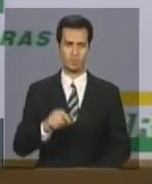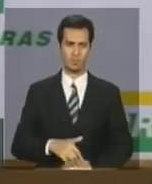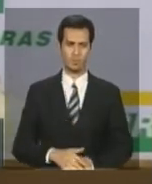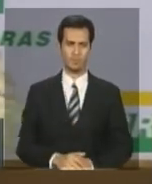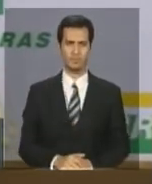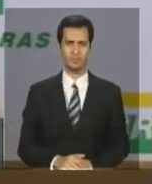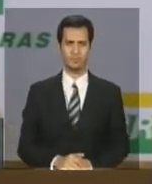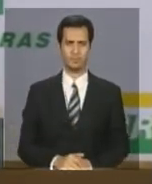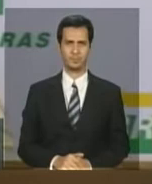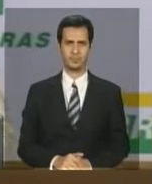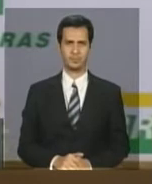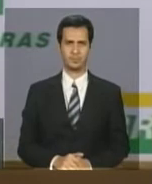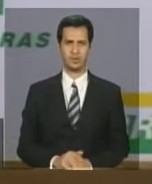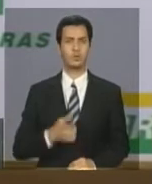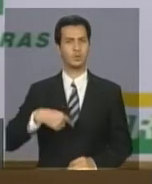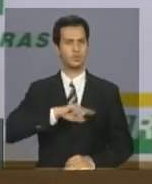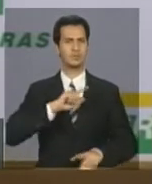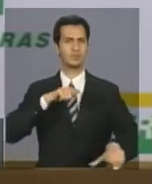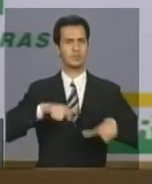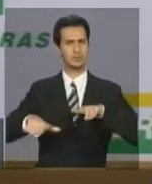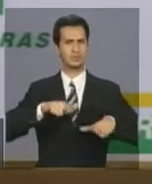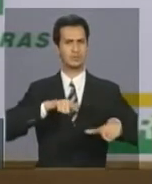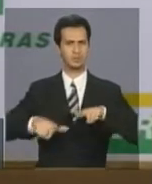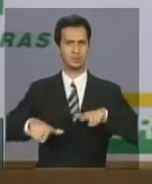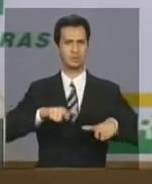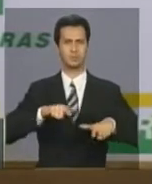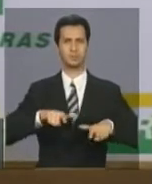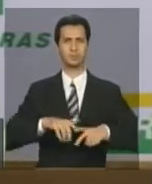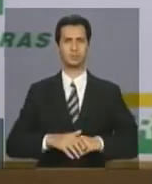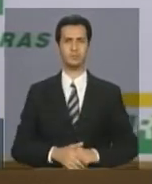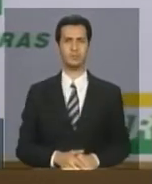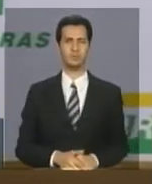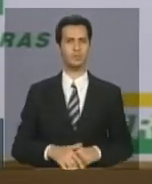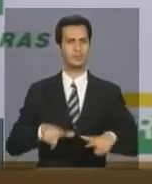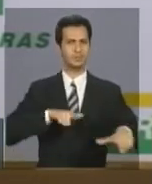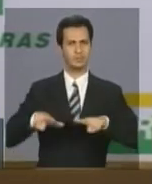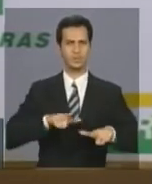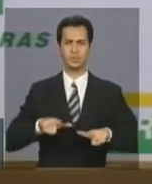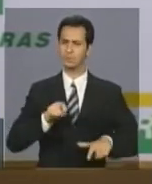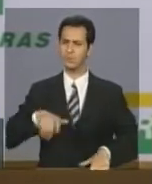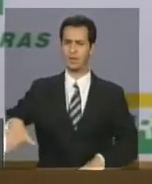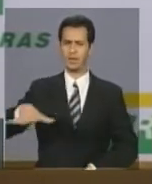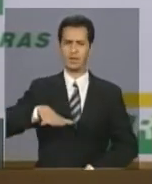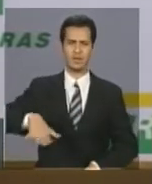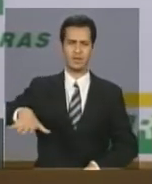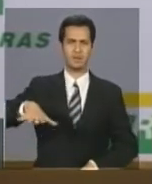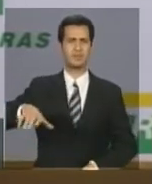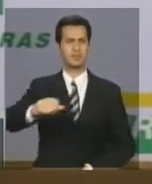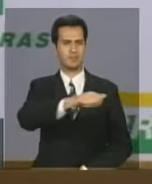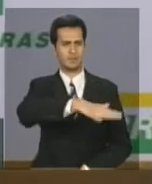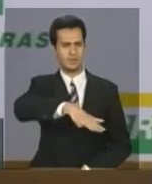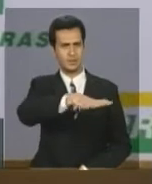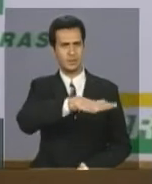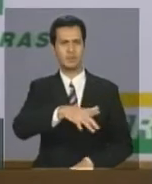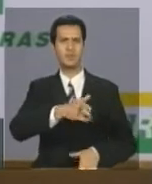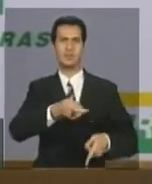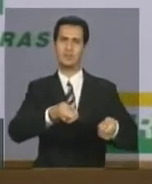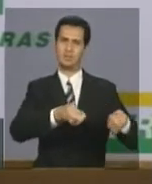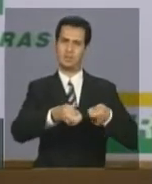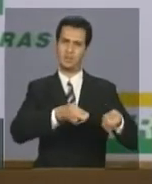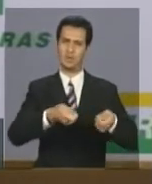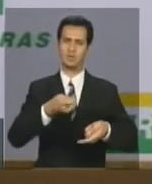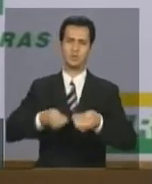Nós temos trabalhado intensamente todas as áreas de negócios, compartilhado, temos